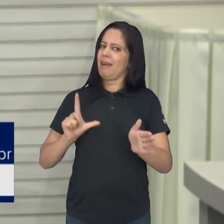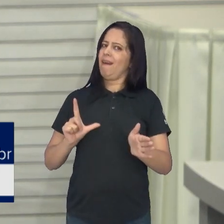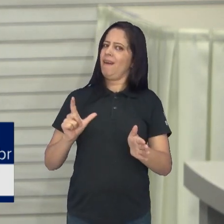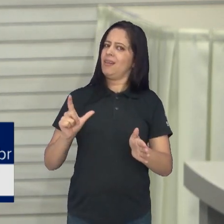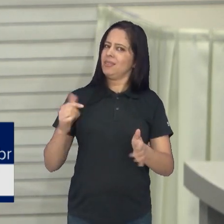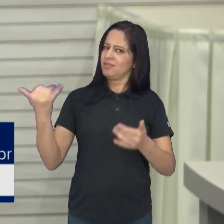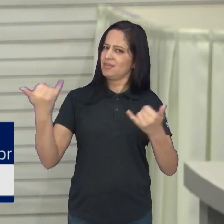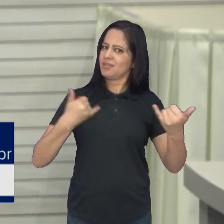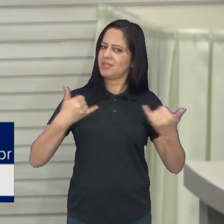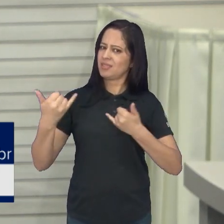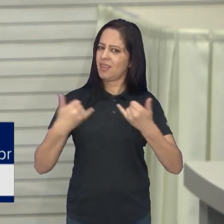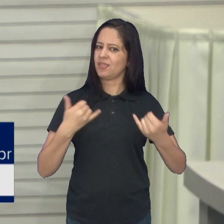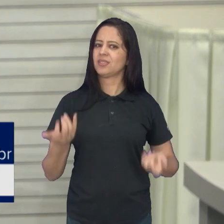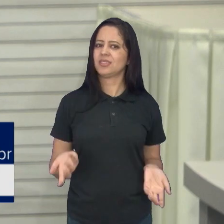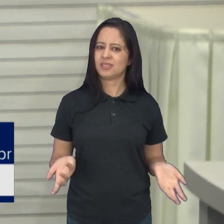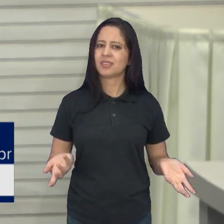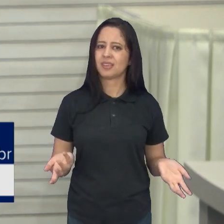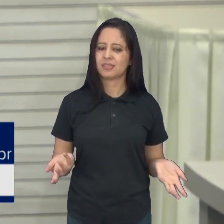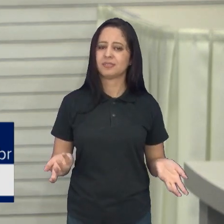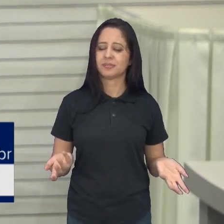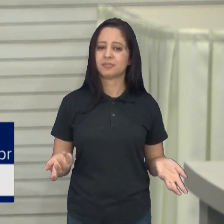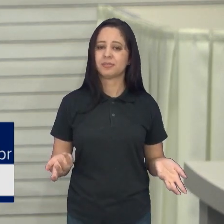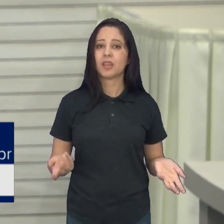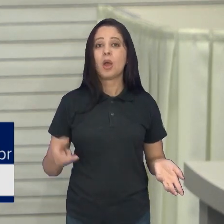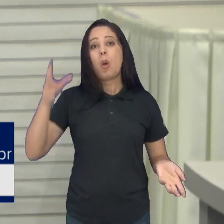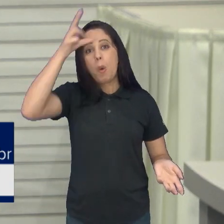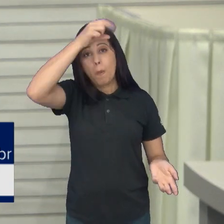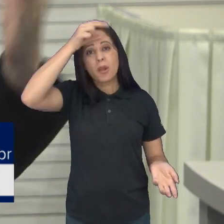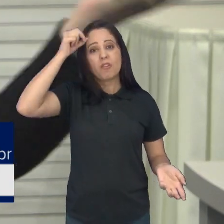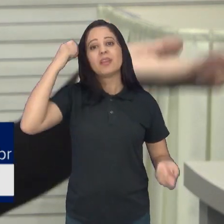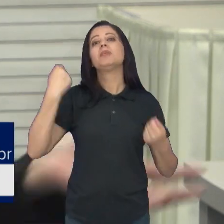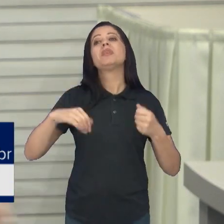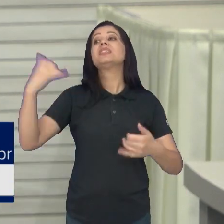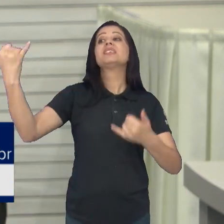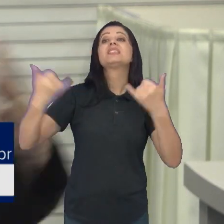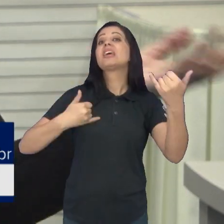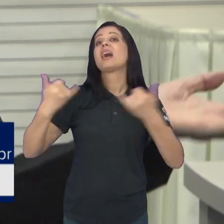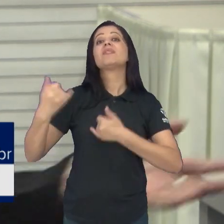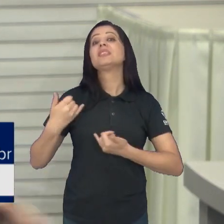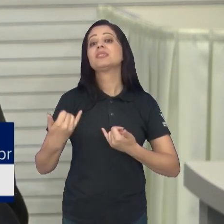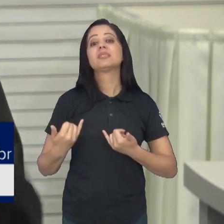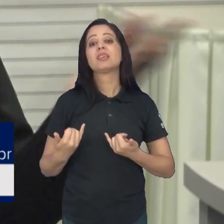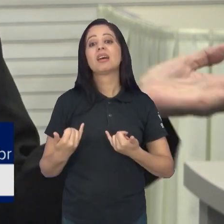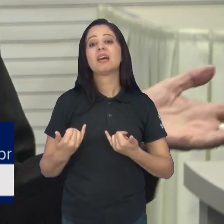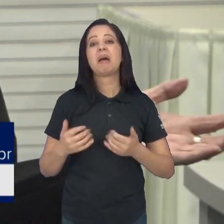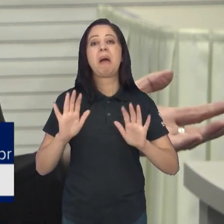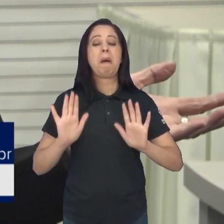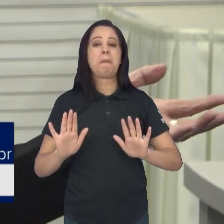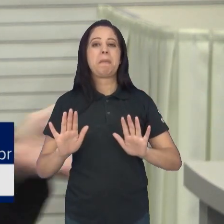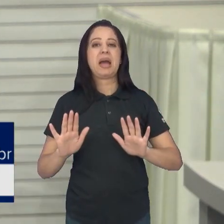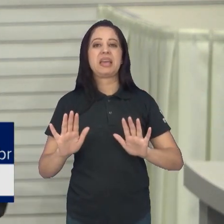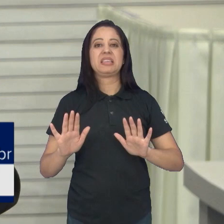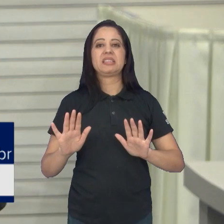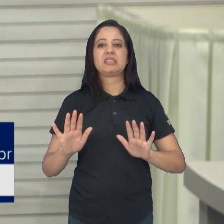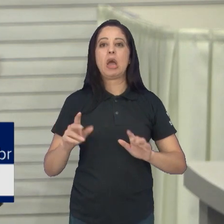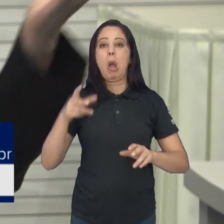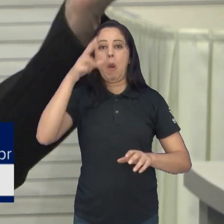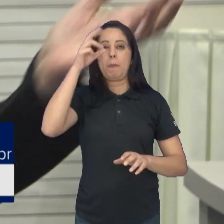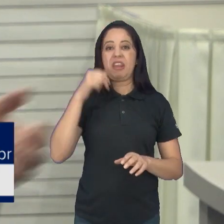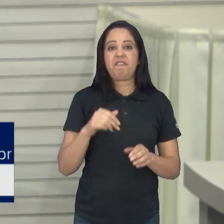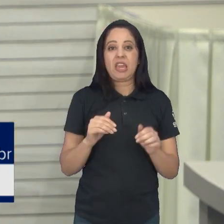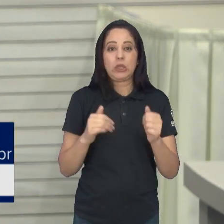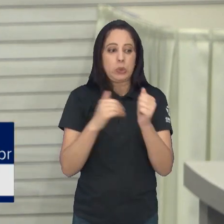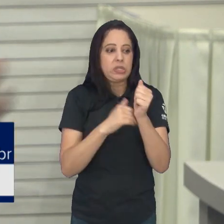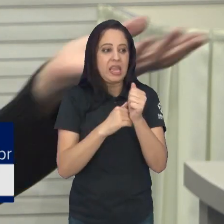o prefeito ter falado que ele ia tomar as providências e não mandar na calada da noite retirar o material que